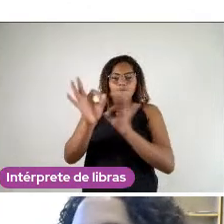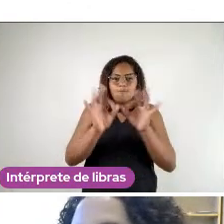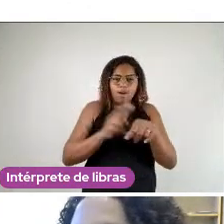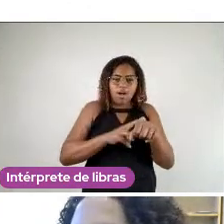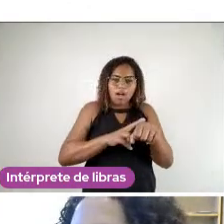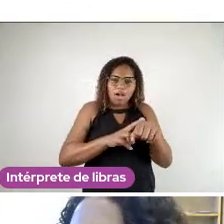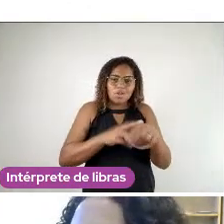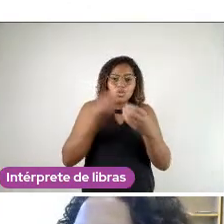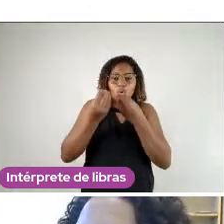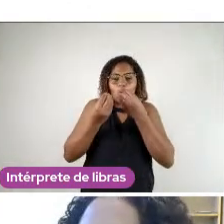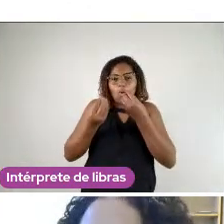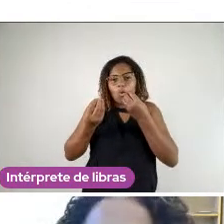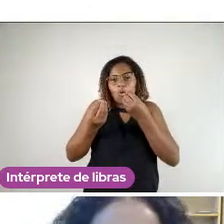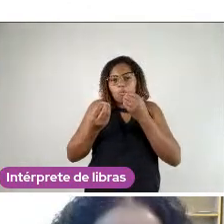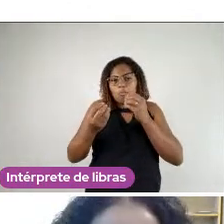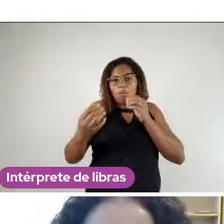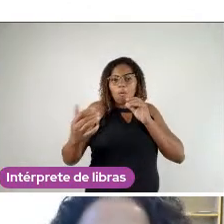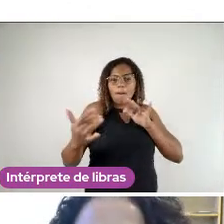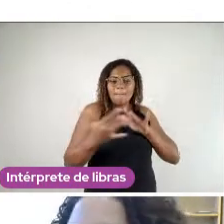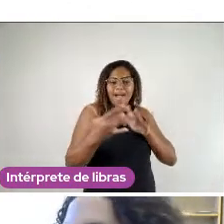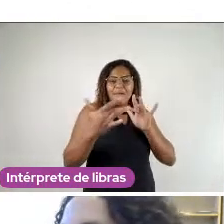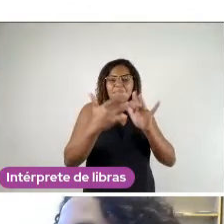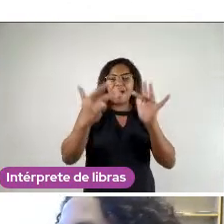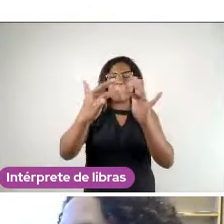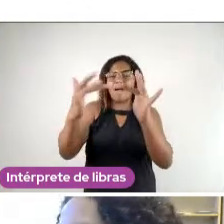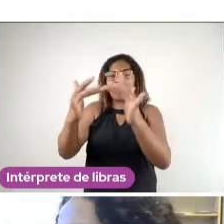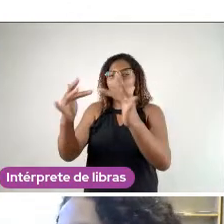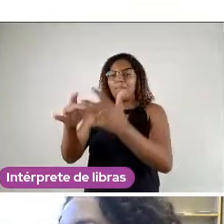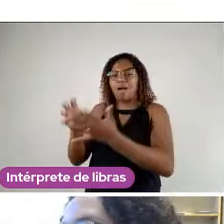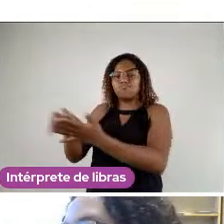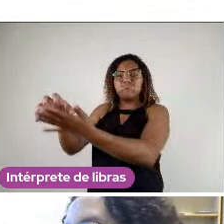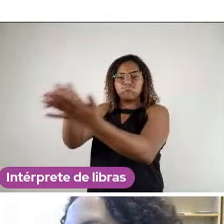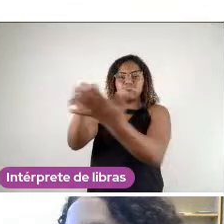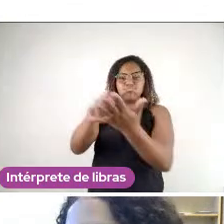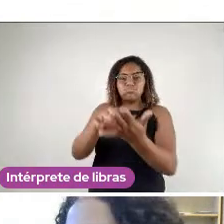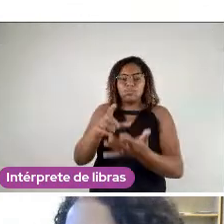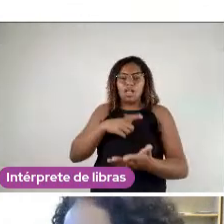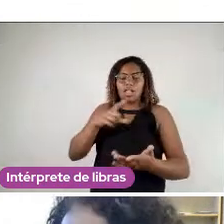elas se relacionam com vários setores da Blue Economy, e esses setores a gente tem,